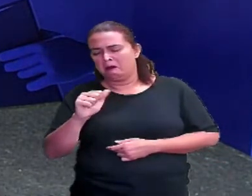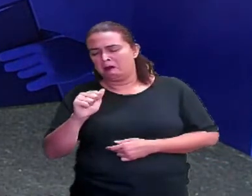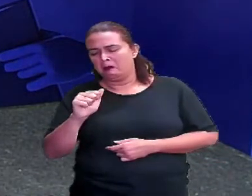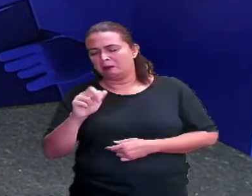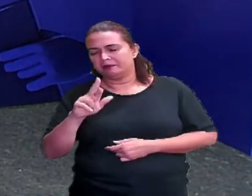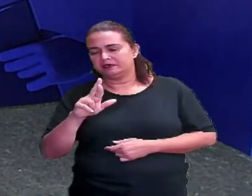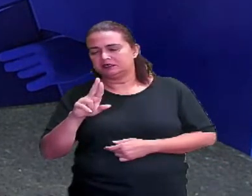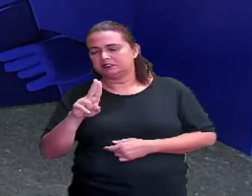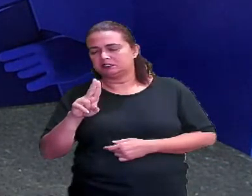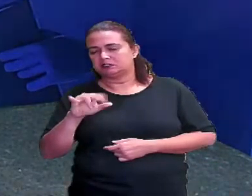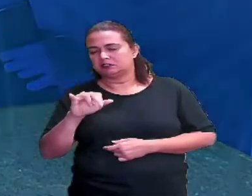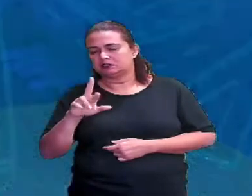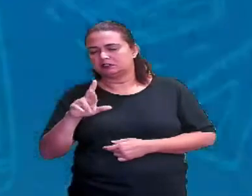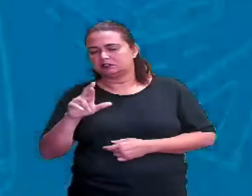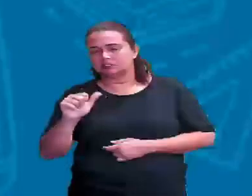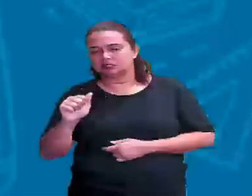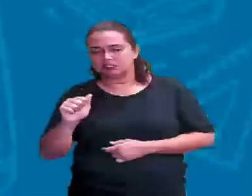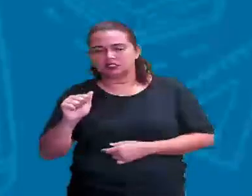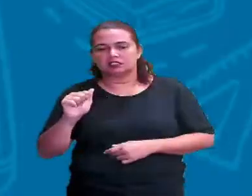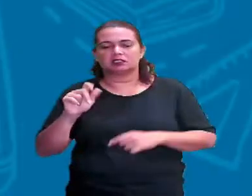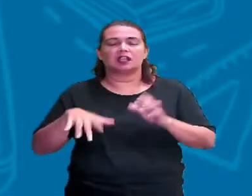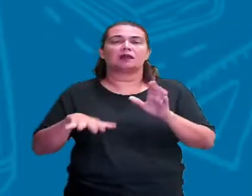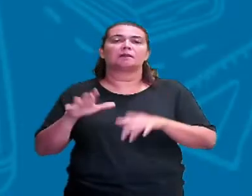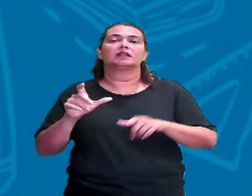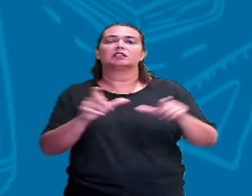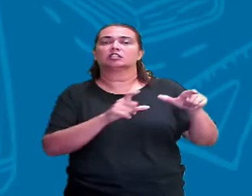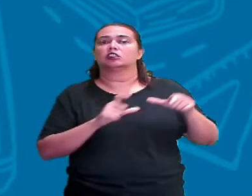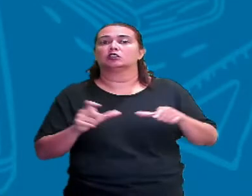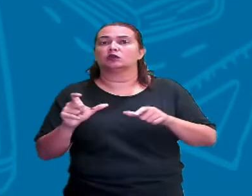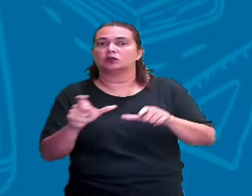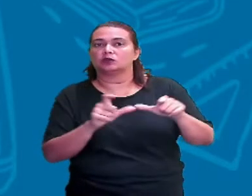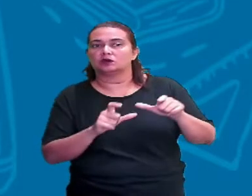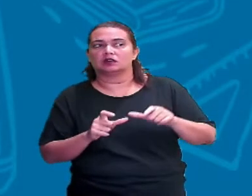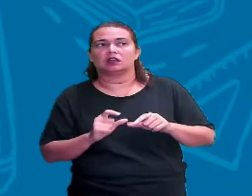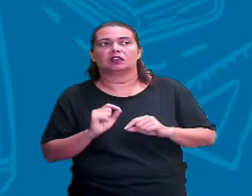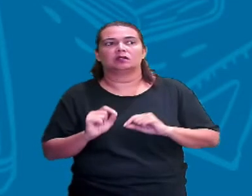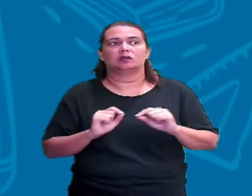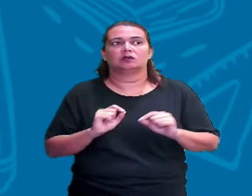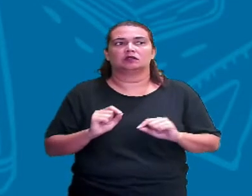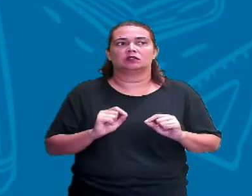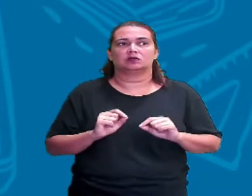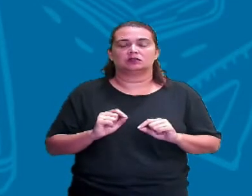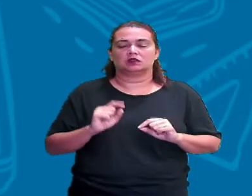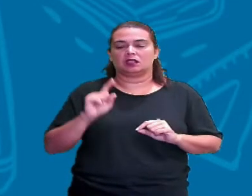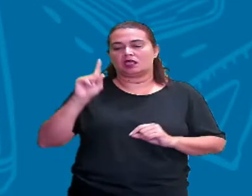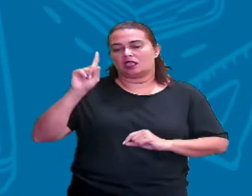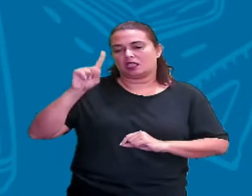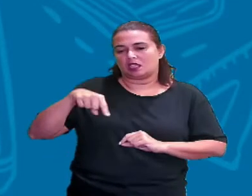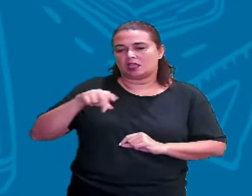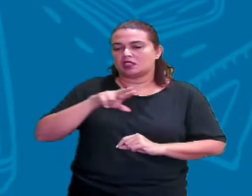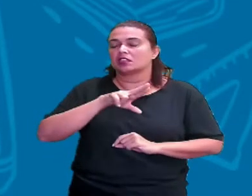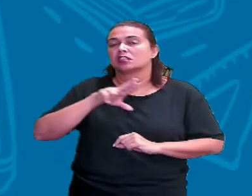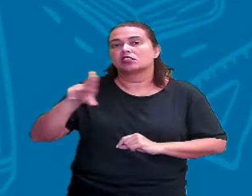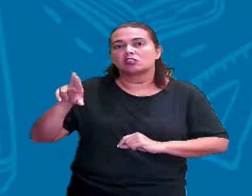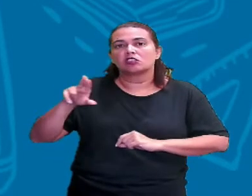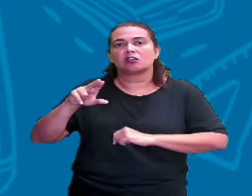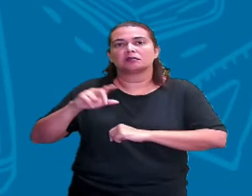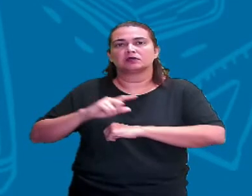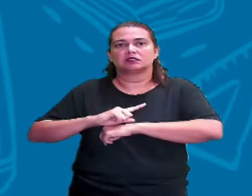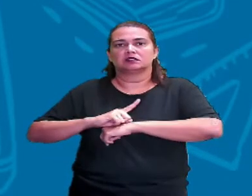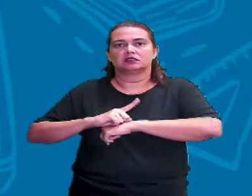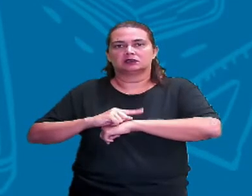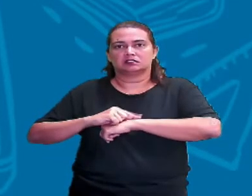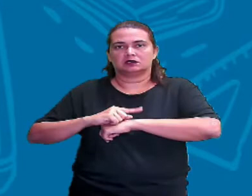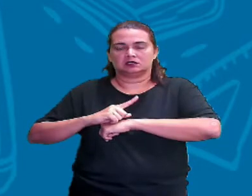maneira como, em determinadas regiões, se chama, né, a lagartixa, não é?